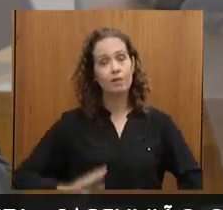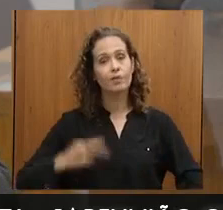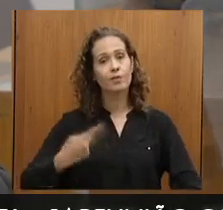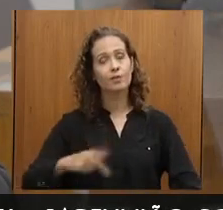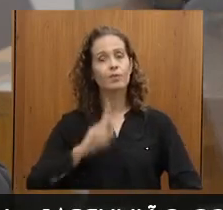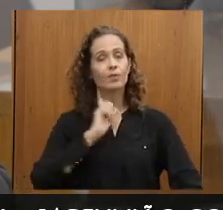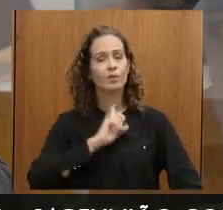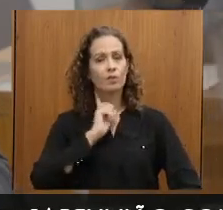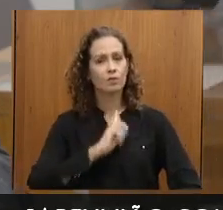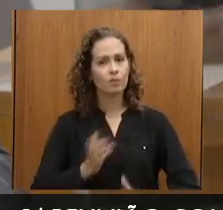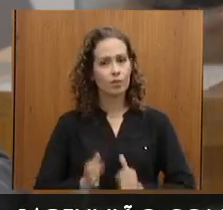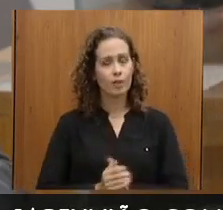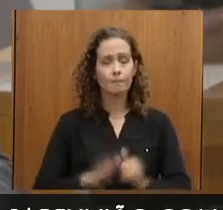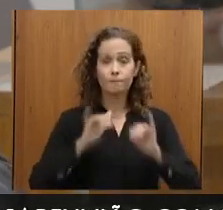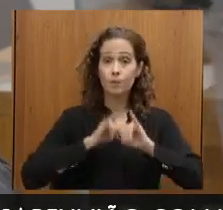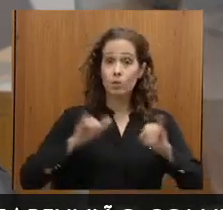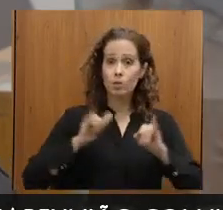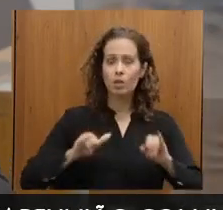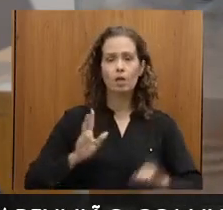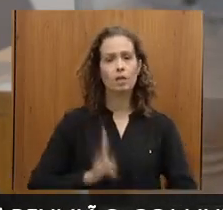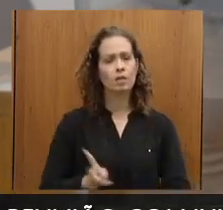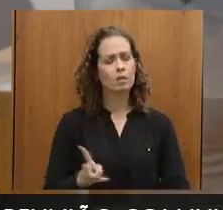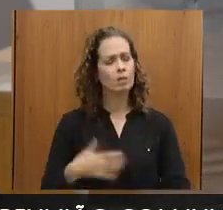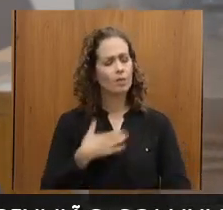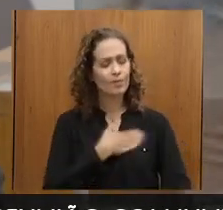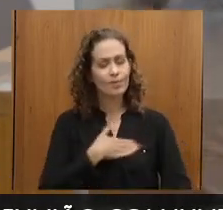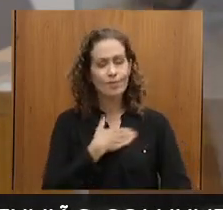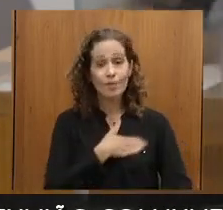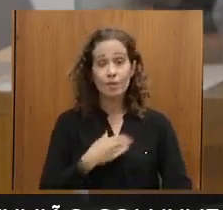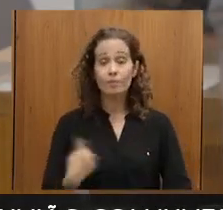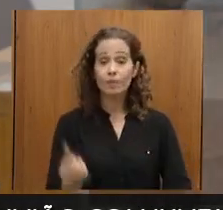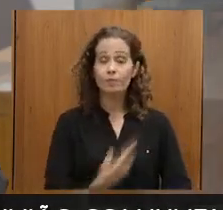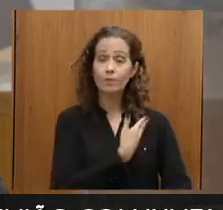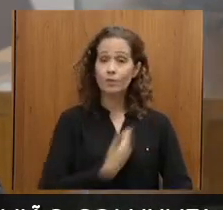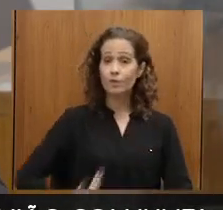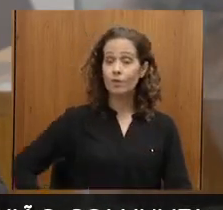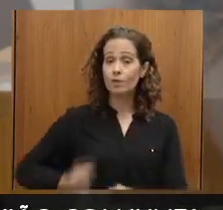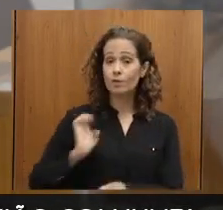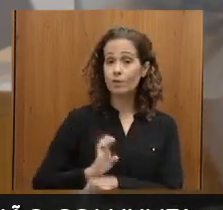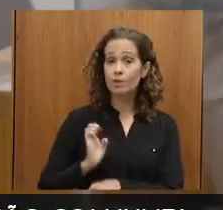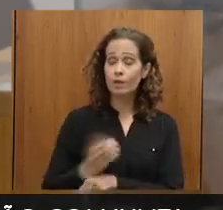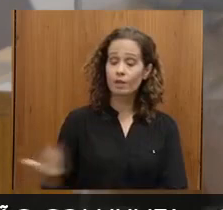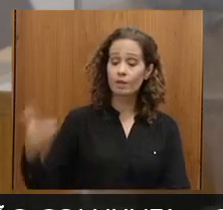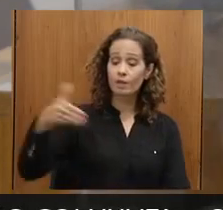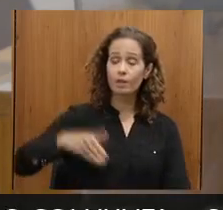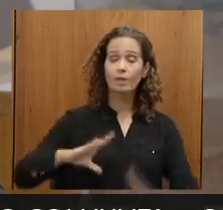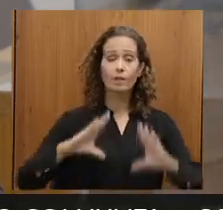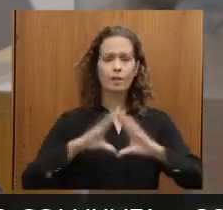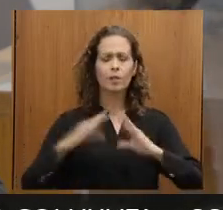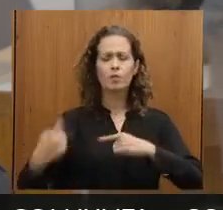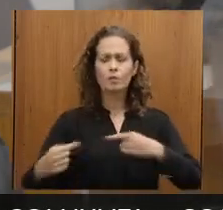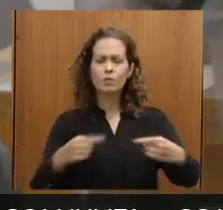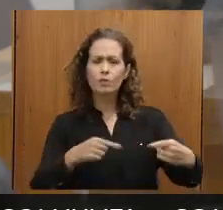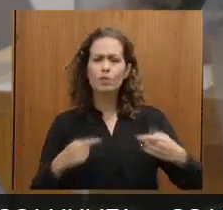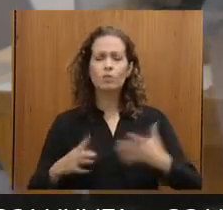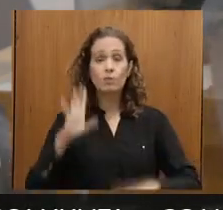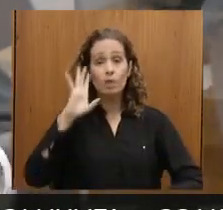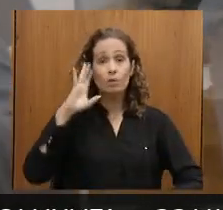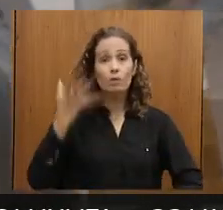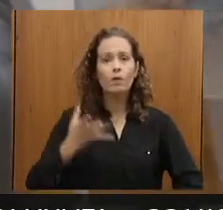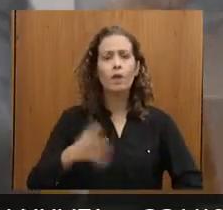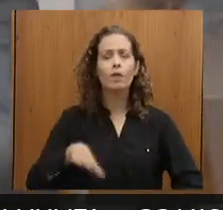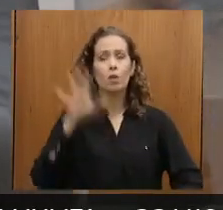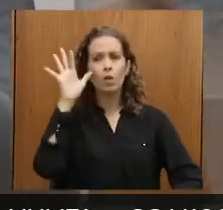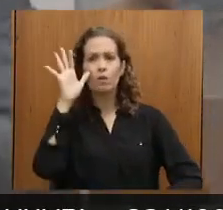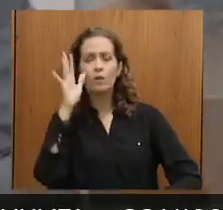Gerais. Dizer a todos que é sempre um prazer para nós, do Governo do Estado, estarmos aqui na Assembleia discutindo, debatendo, ouvindo,